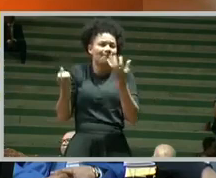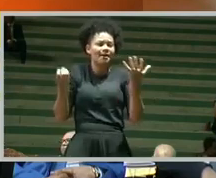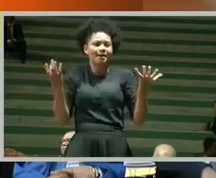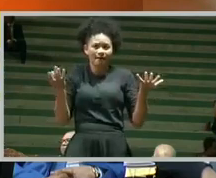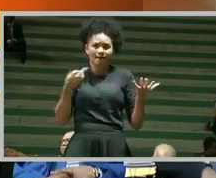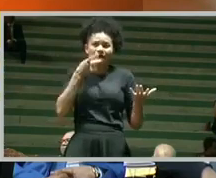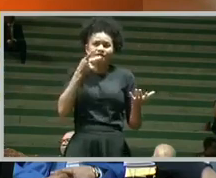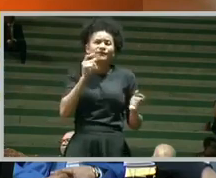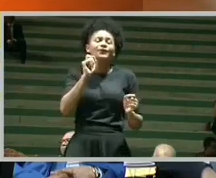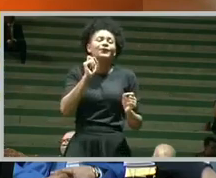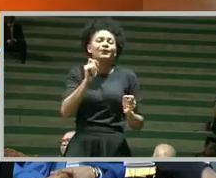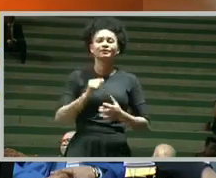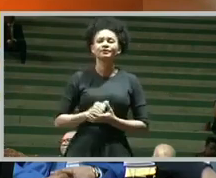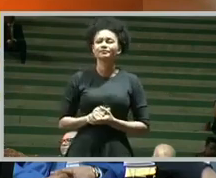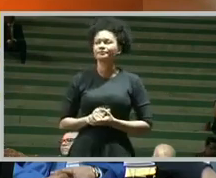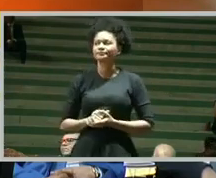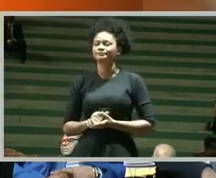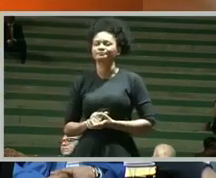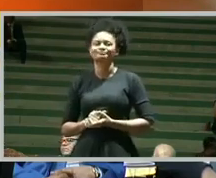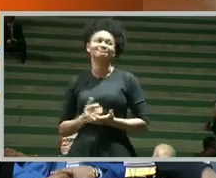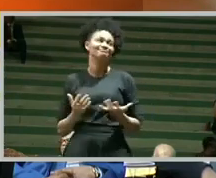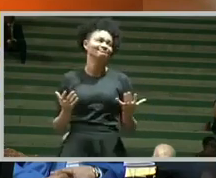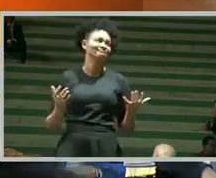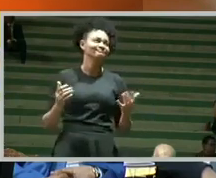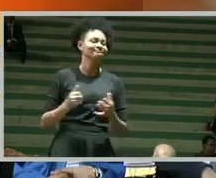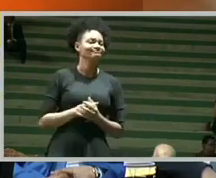Aliás, eu vou dizer mais aqui.